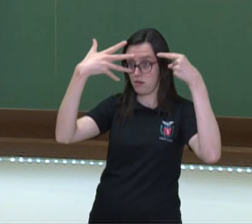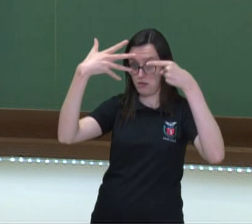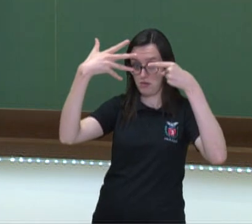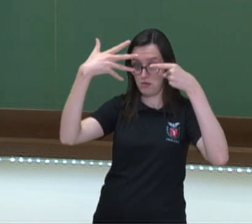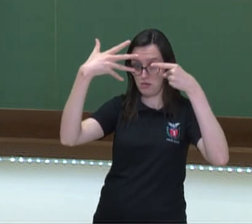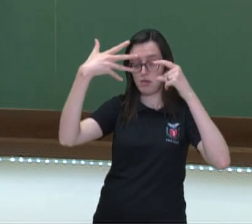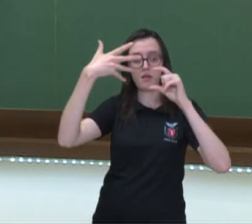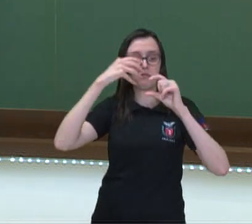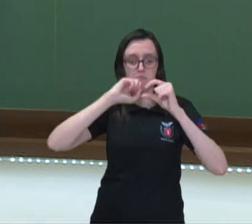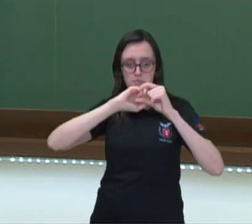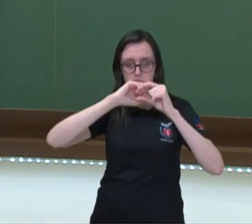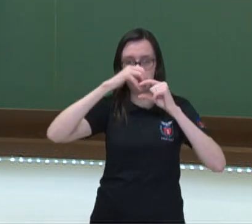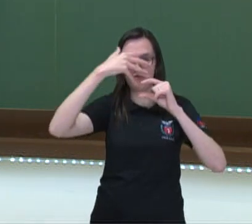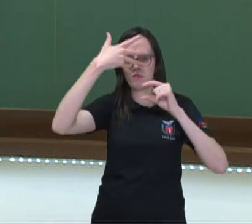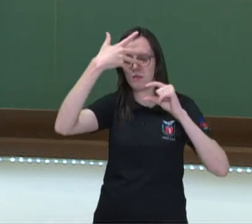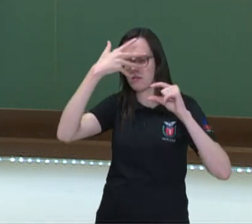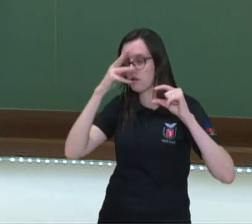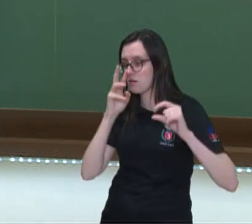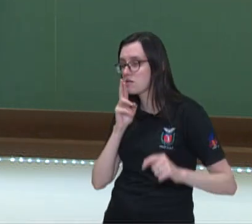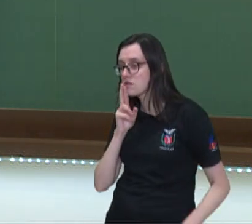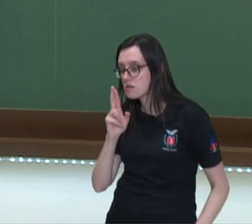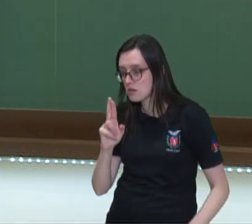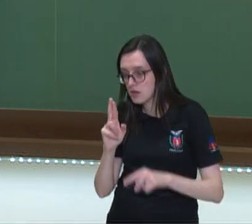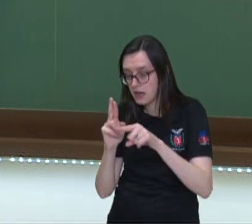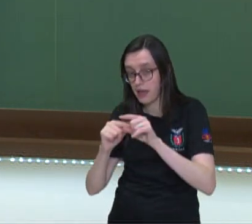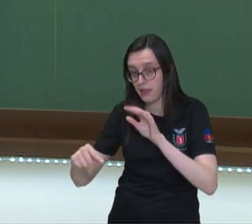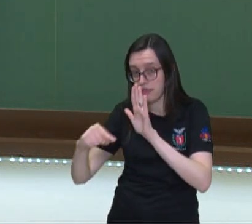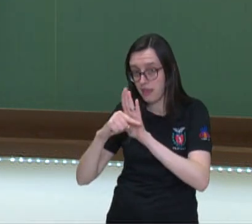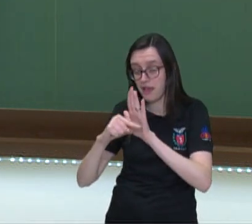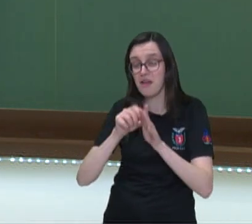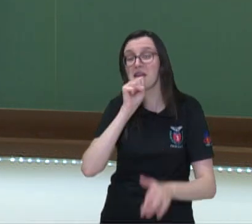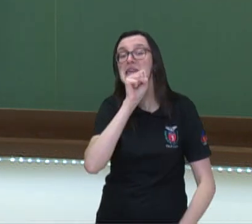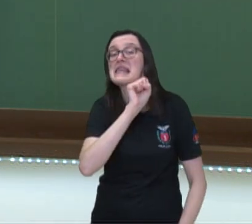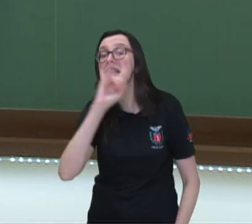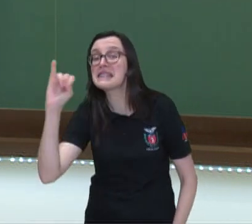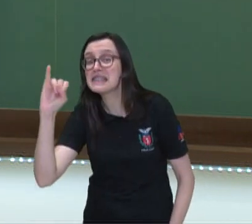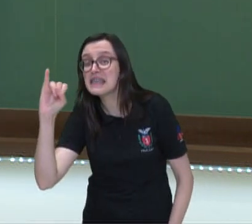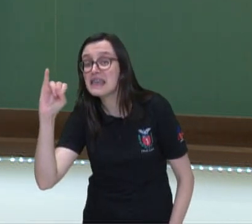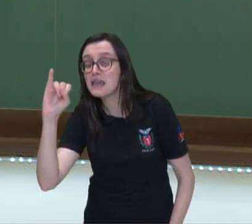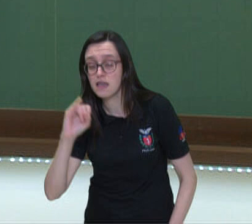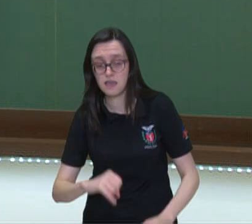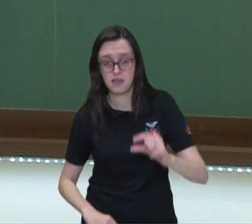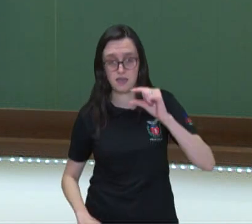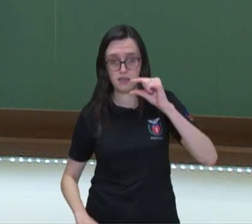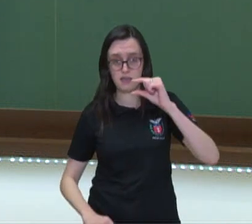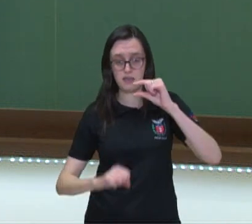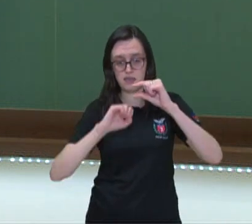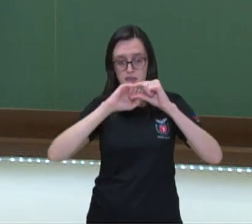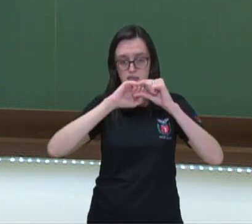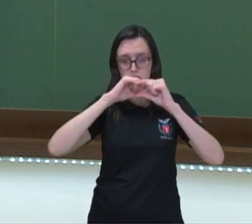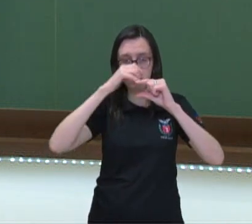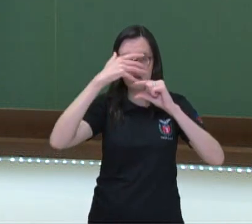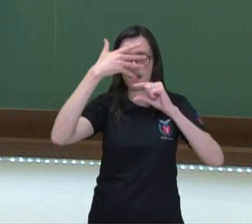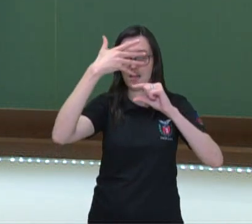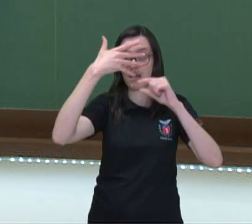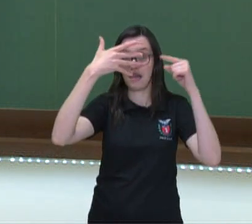resultado, certo? Ela só vai ser negativa se o expoente for ímpar. Tá? Então, quando o expoente é